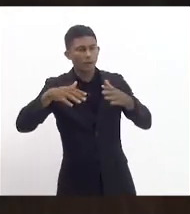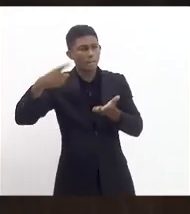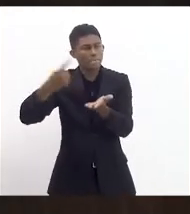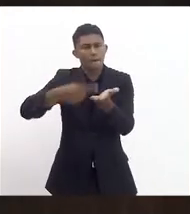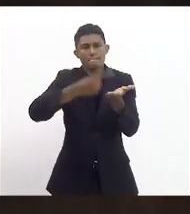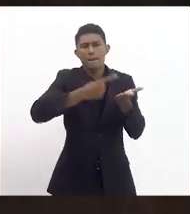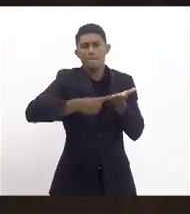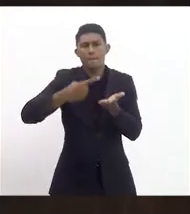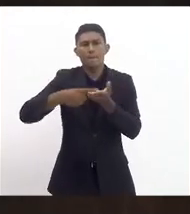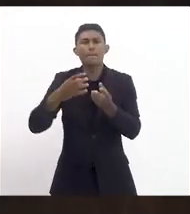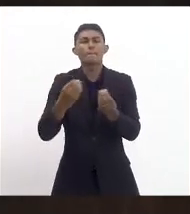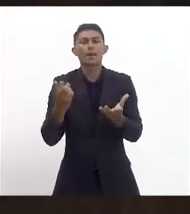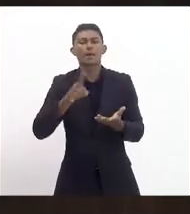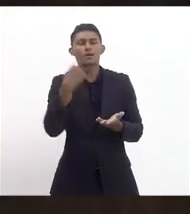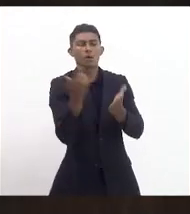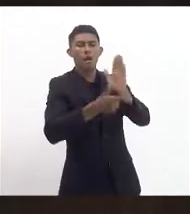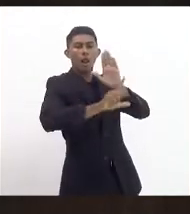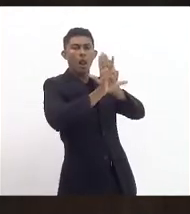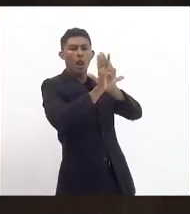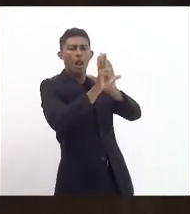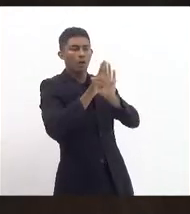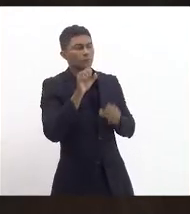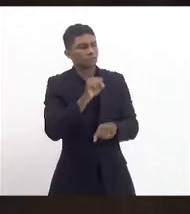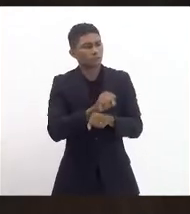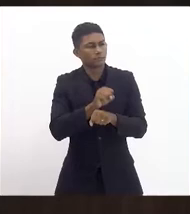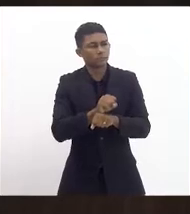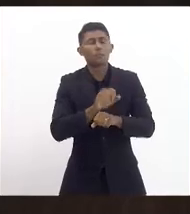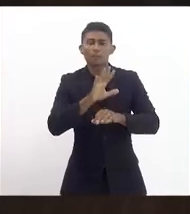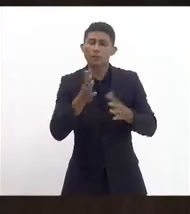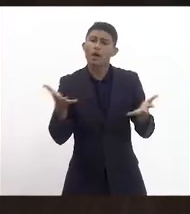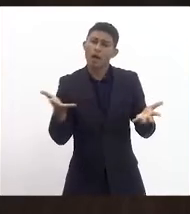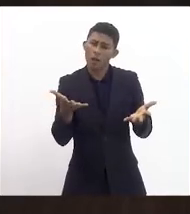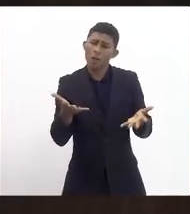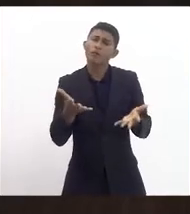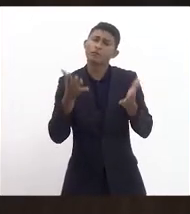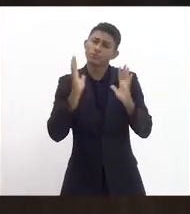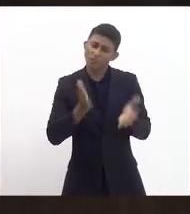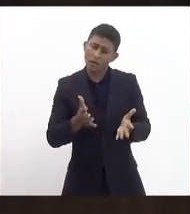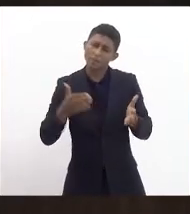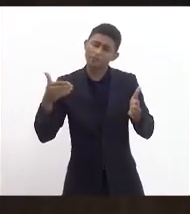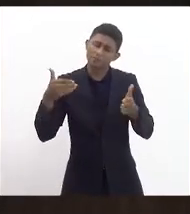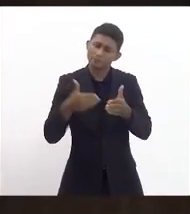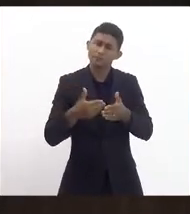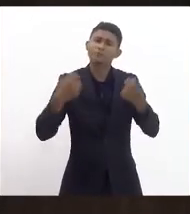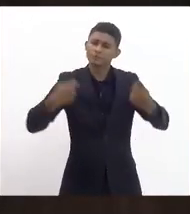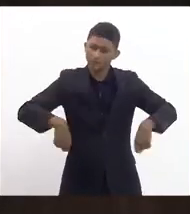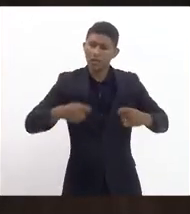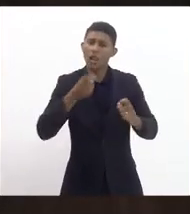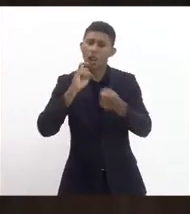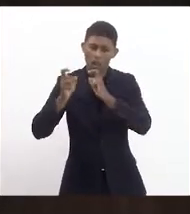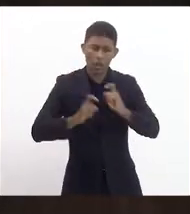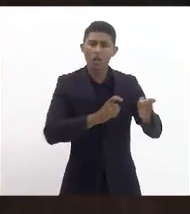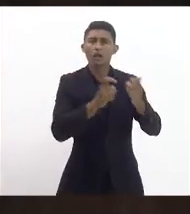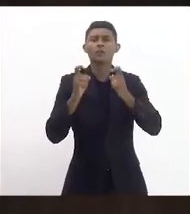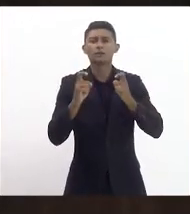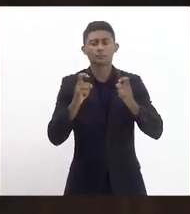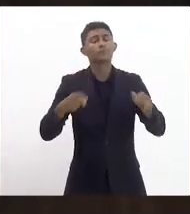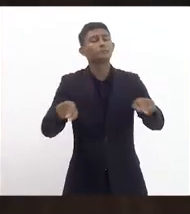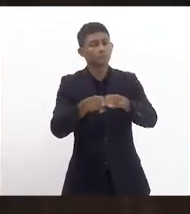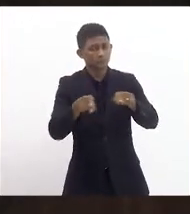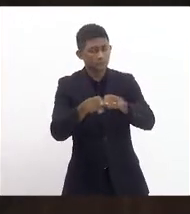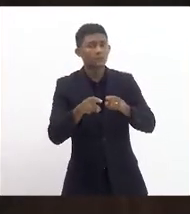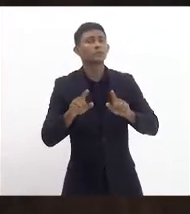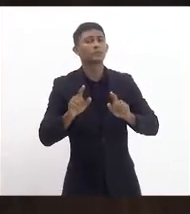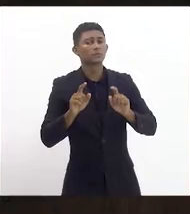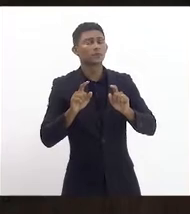lei orgânica, mas me parece que já se faz hora, sim, desse debate, e quero registrar o quanto as audiências